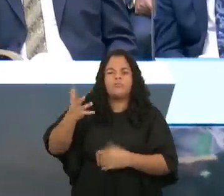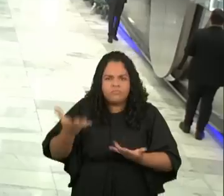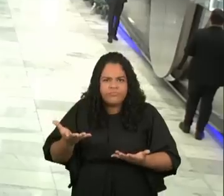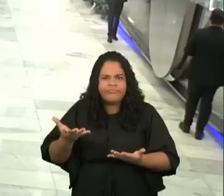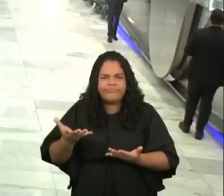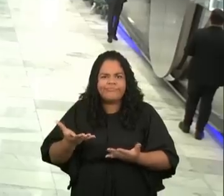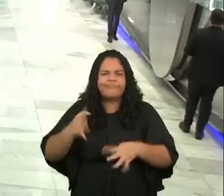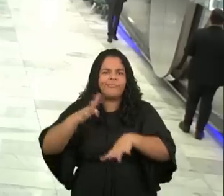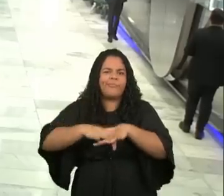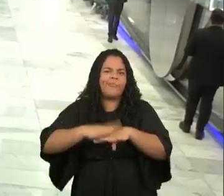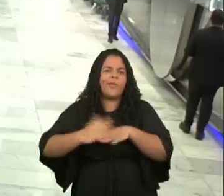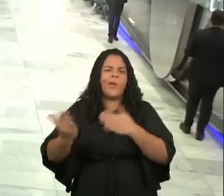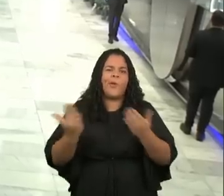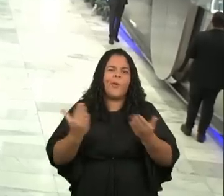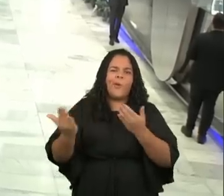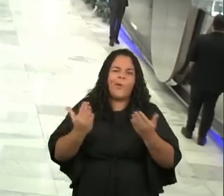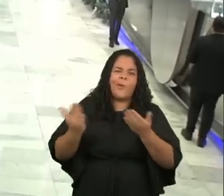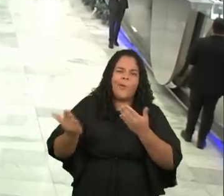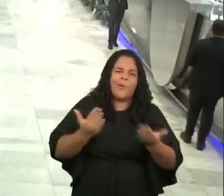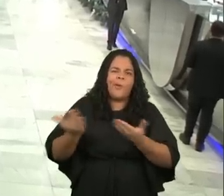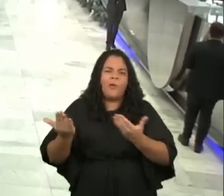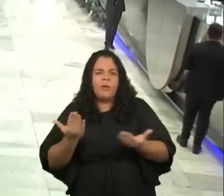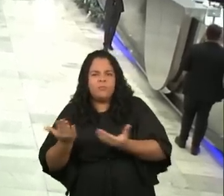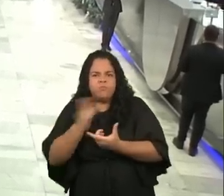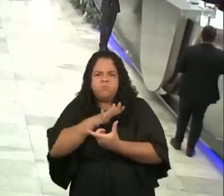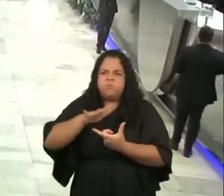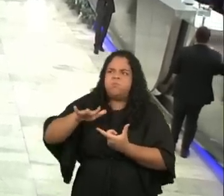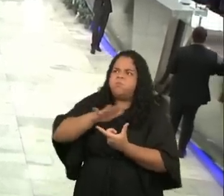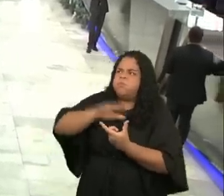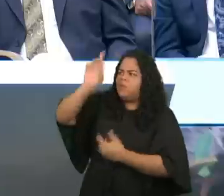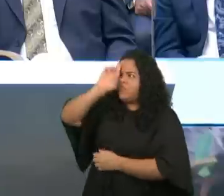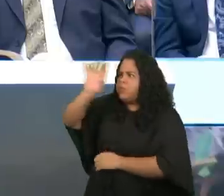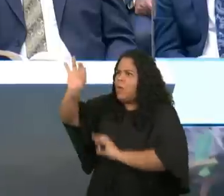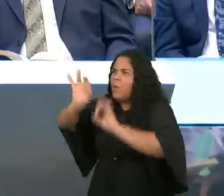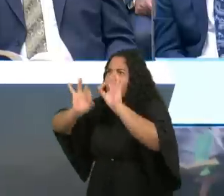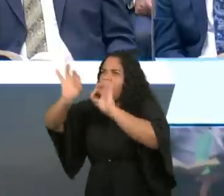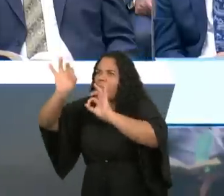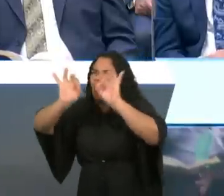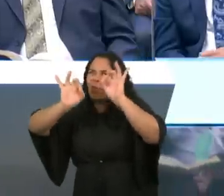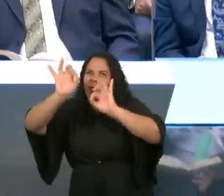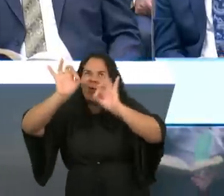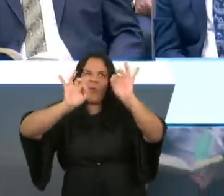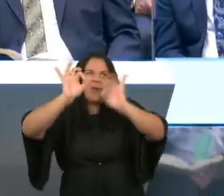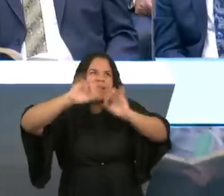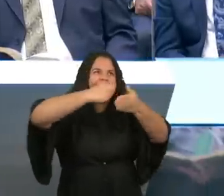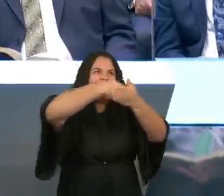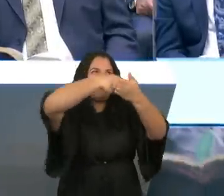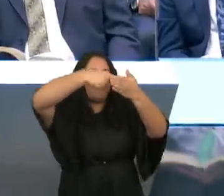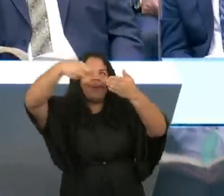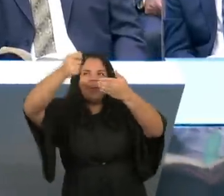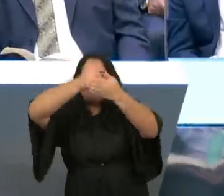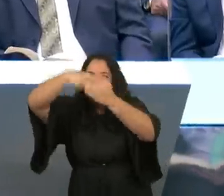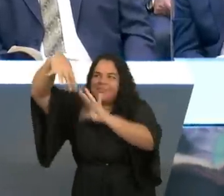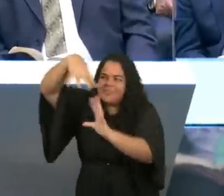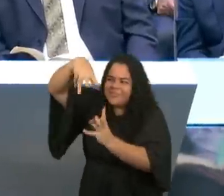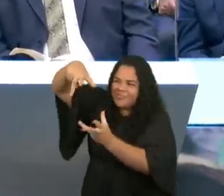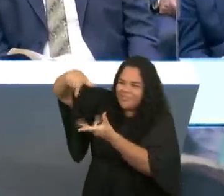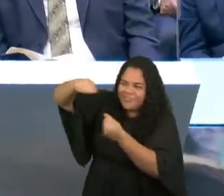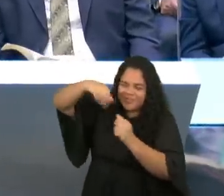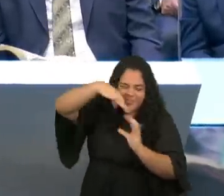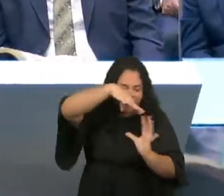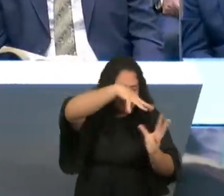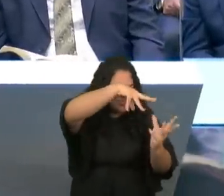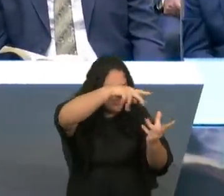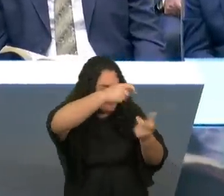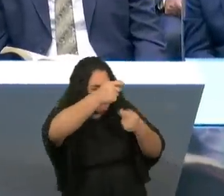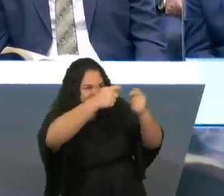o universo. Eu acho que o povo não entendeu, não, pastor. Eu vou dizer de novo: a matemática